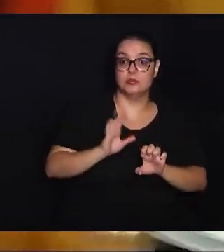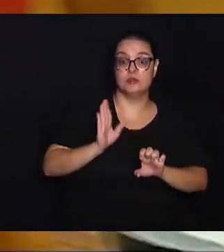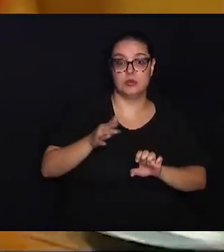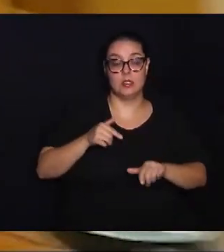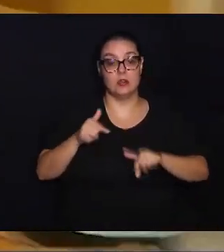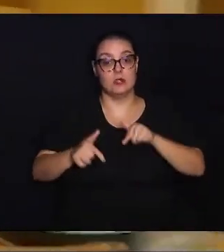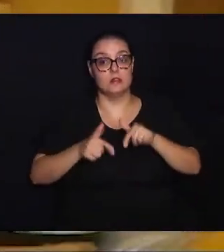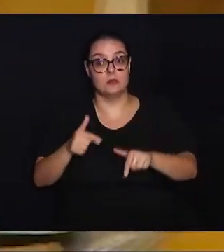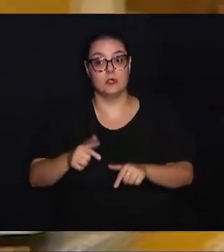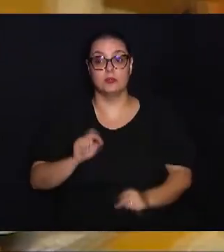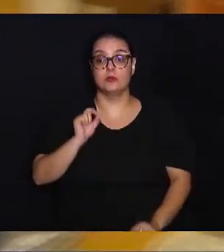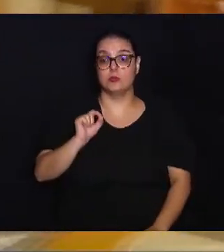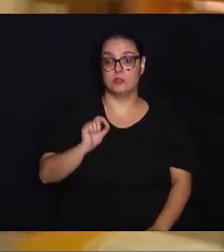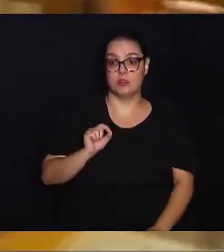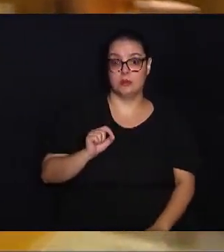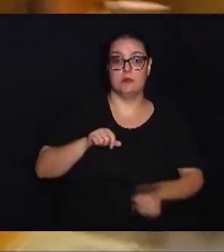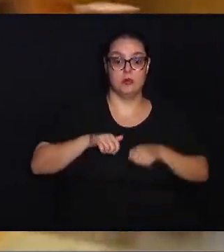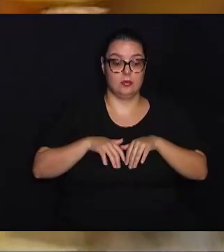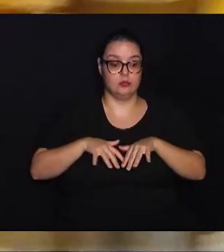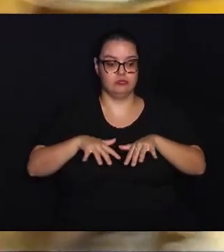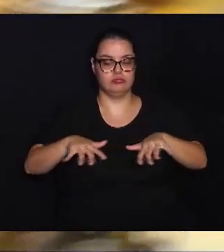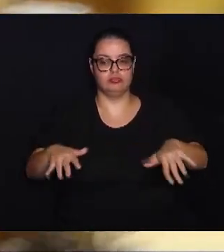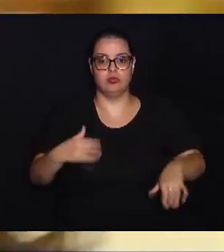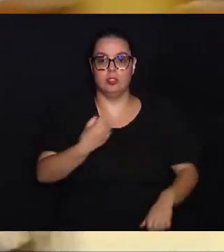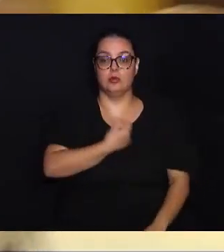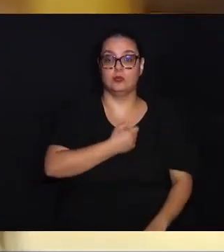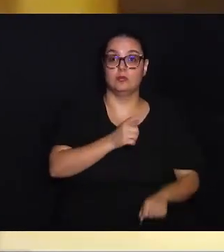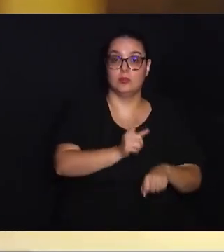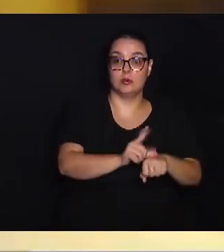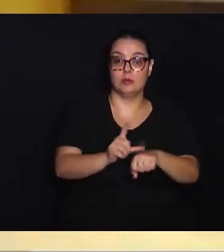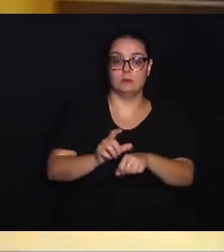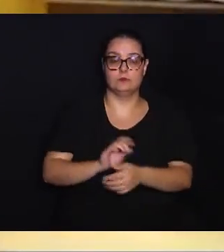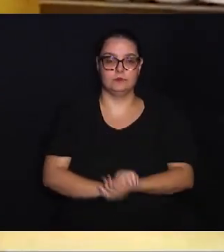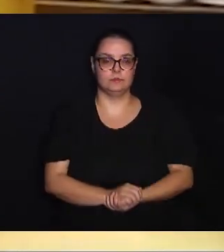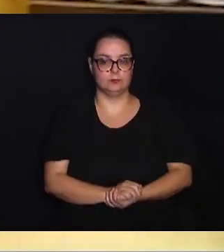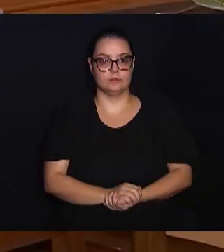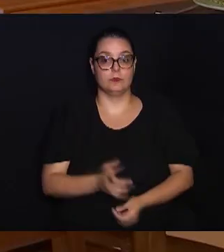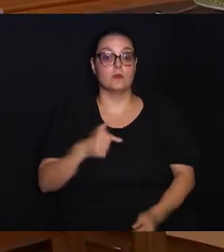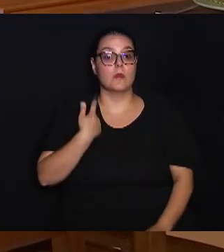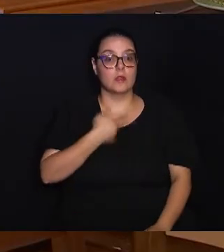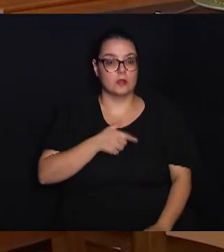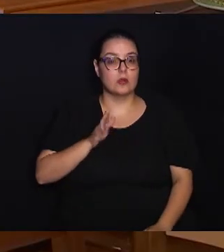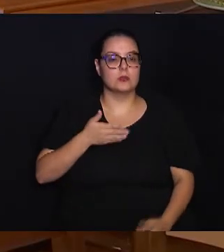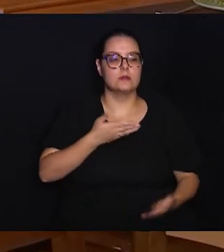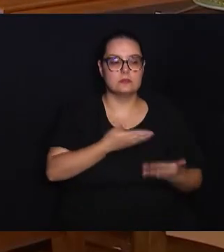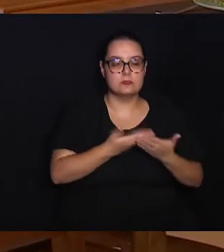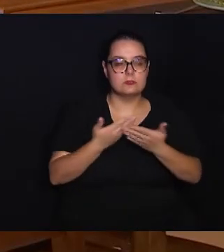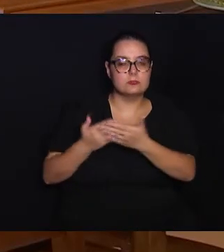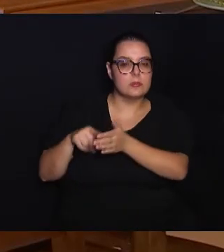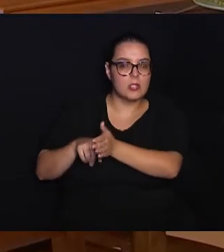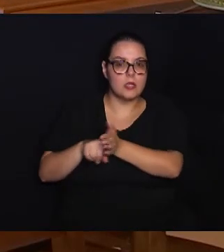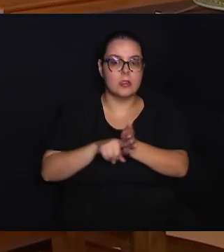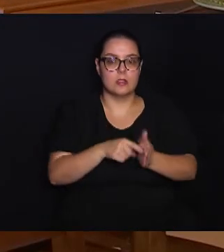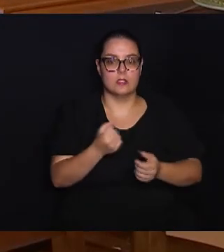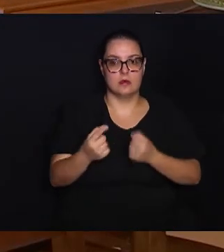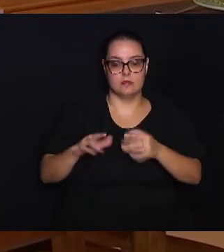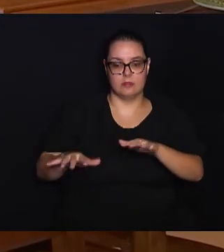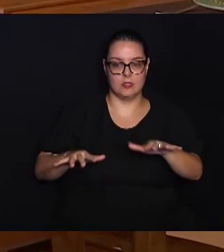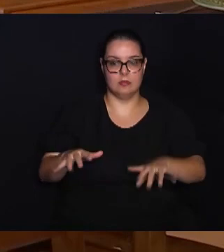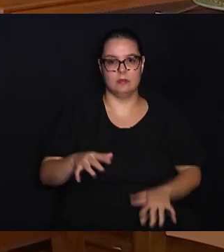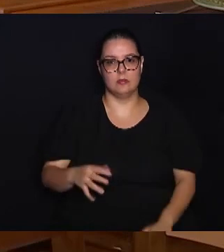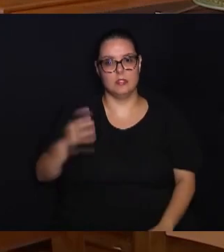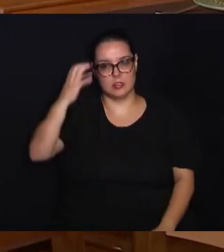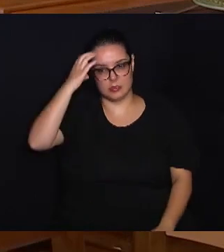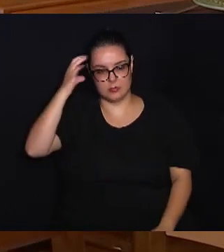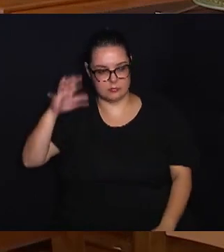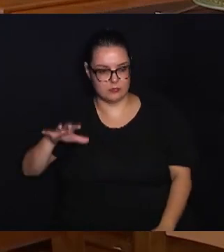empreendedores já trabalham no sentido de expandir o número de lojas a gente já vinha estudando algumas regiões